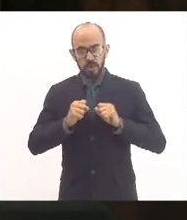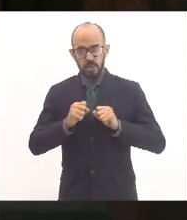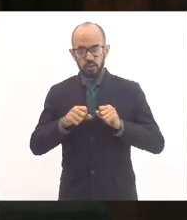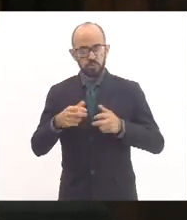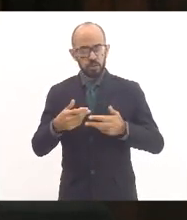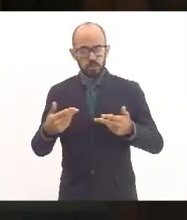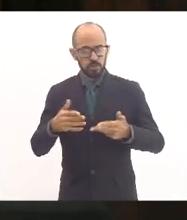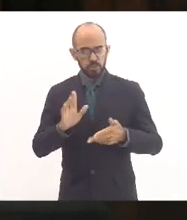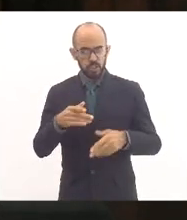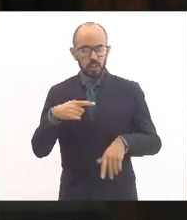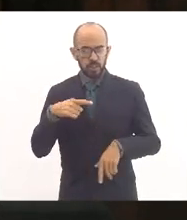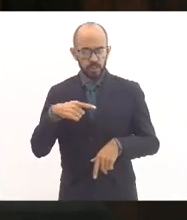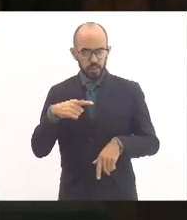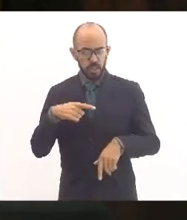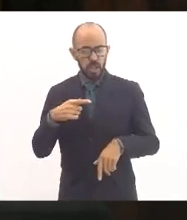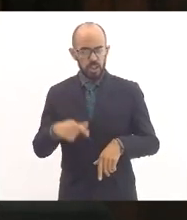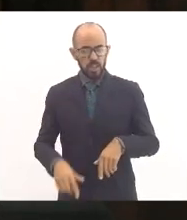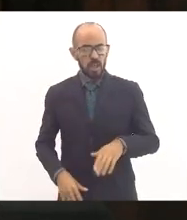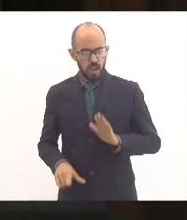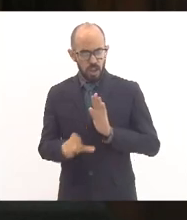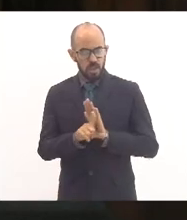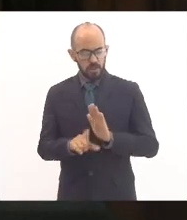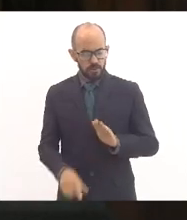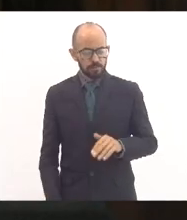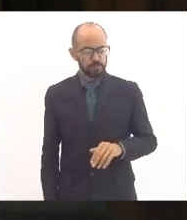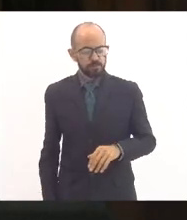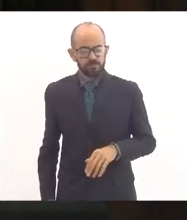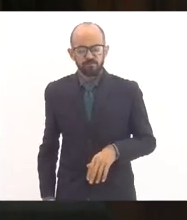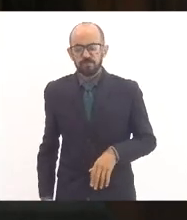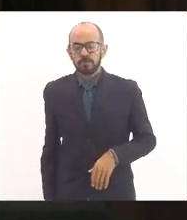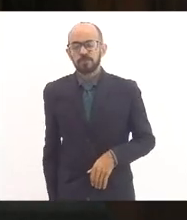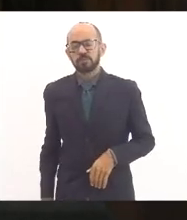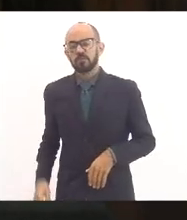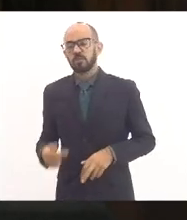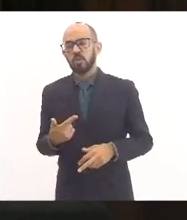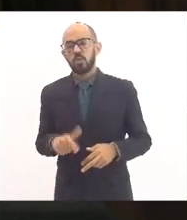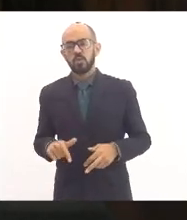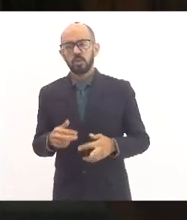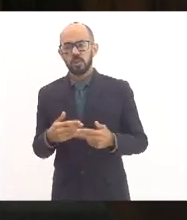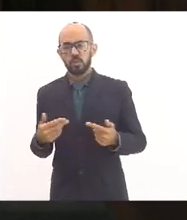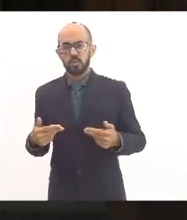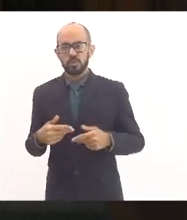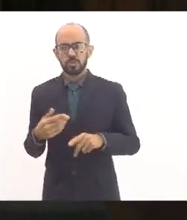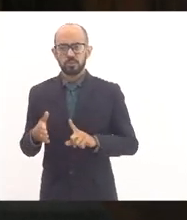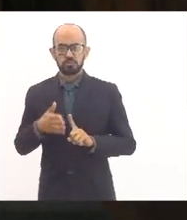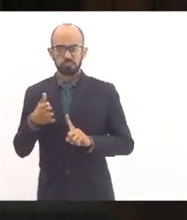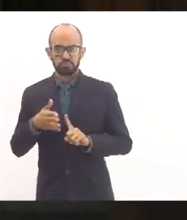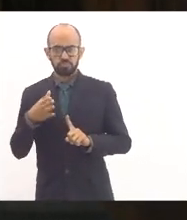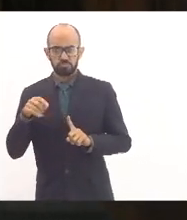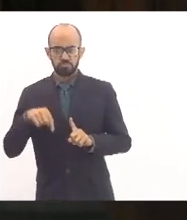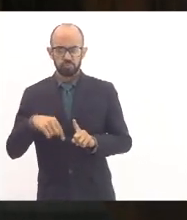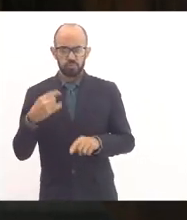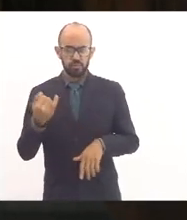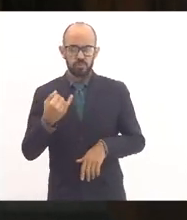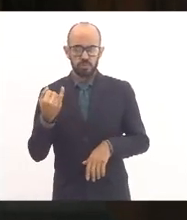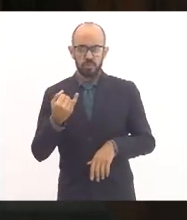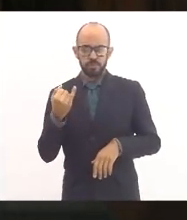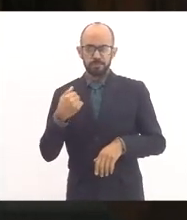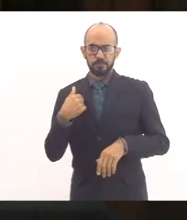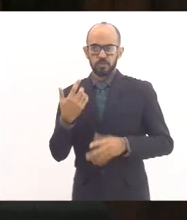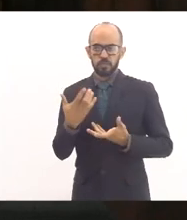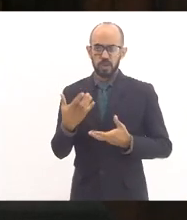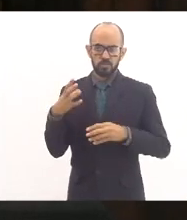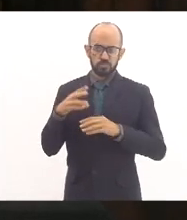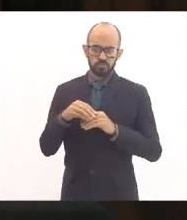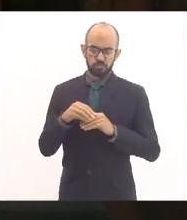está previsto tá uma outra uma outra fala muito importante é que eu você bem